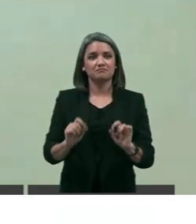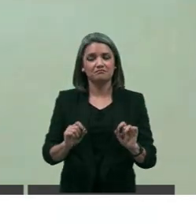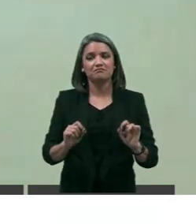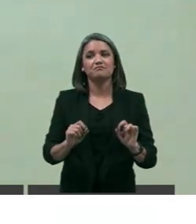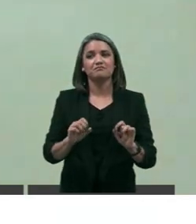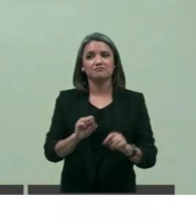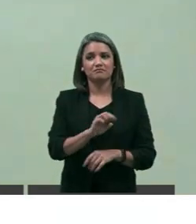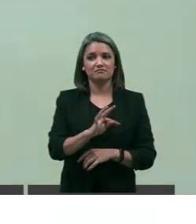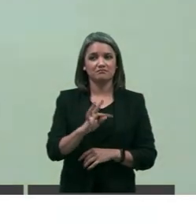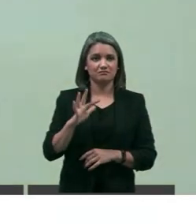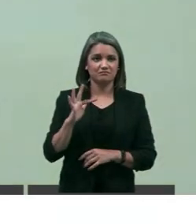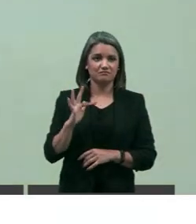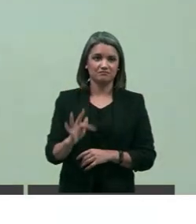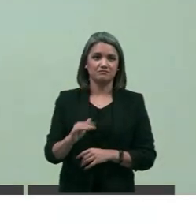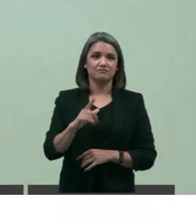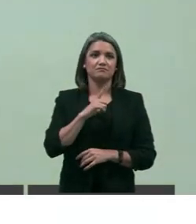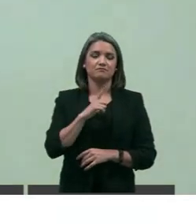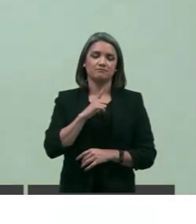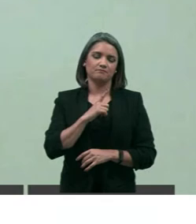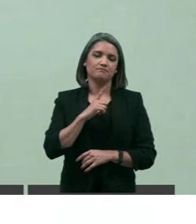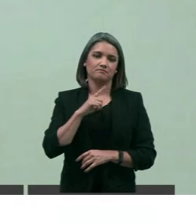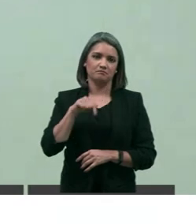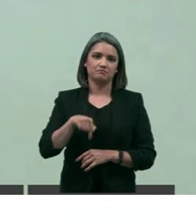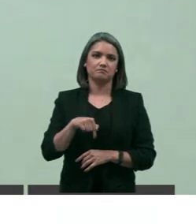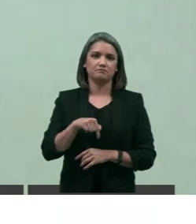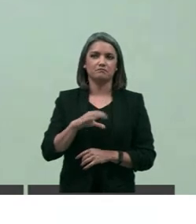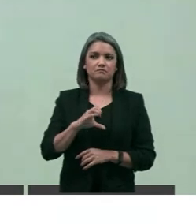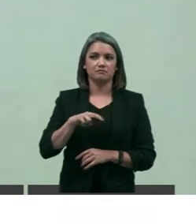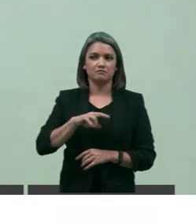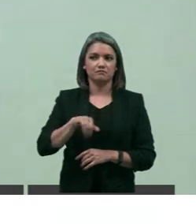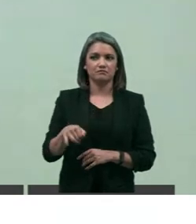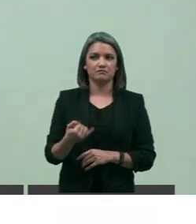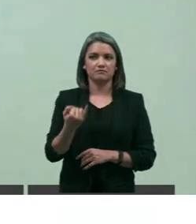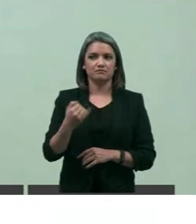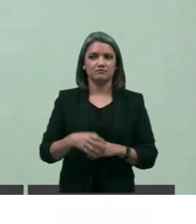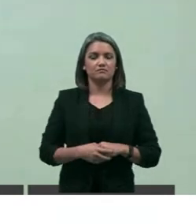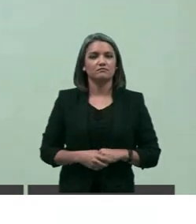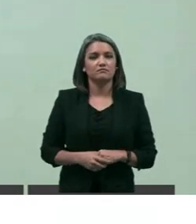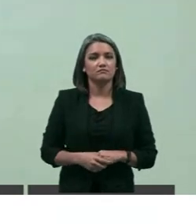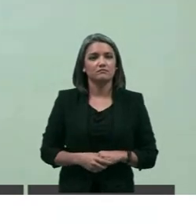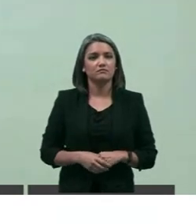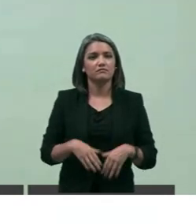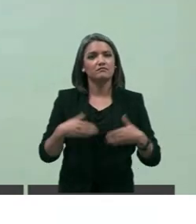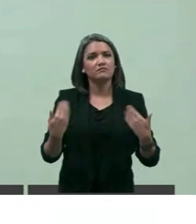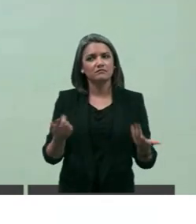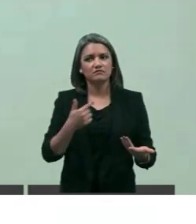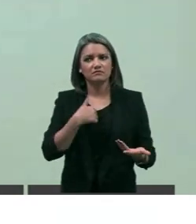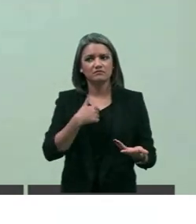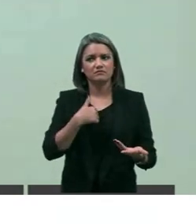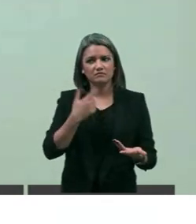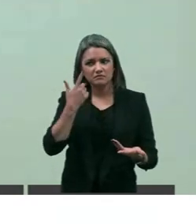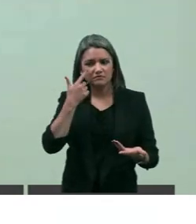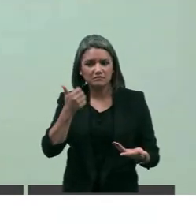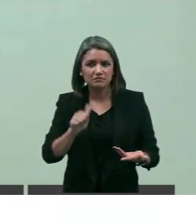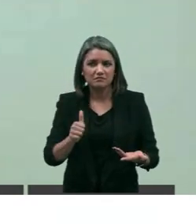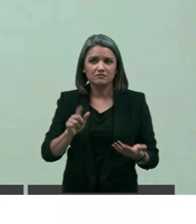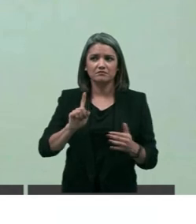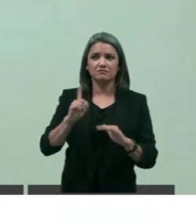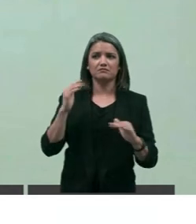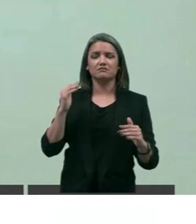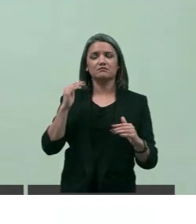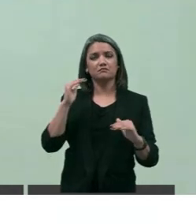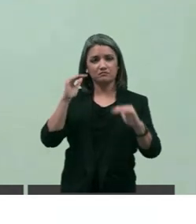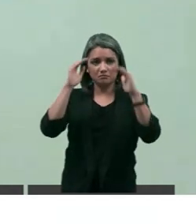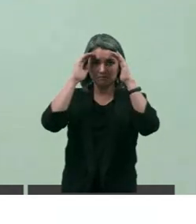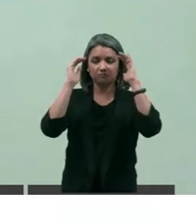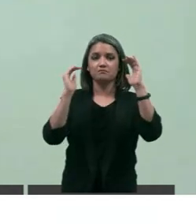corte, especificamente do CNJ. Questão de ordem suscitada a fim de se apreciar a alegação de descumprimento do